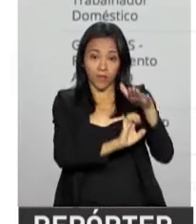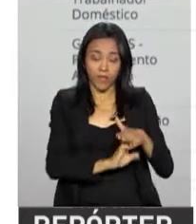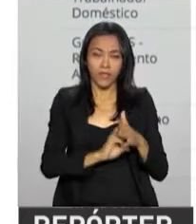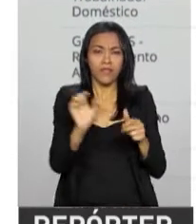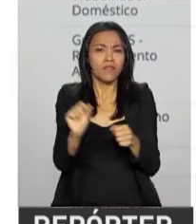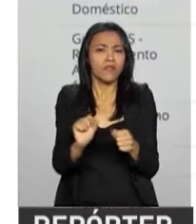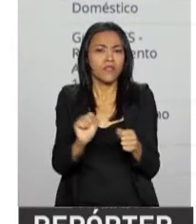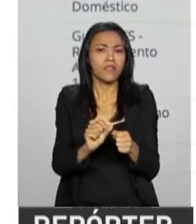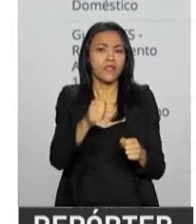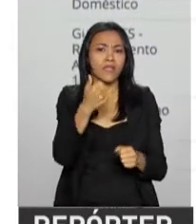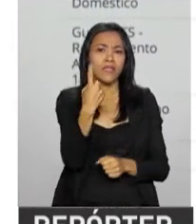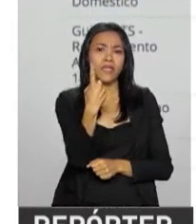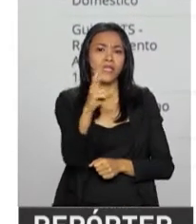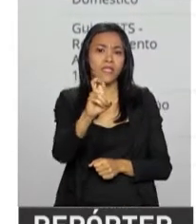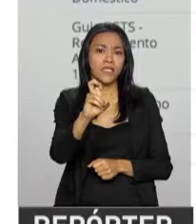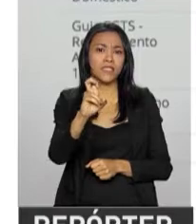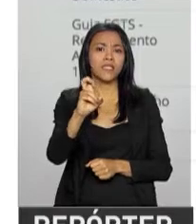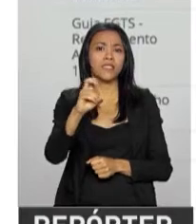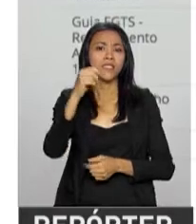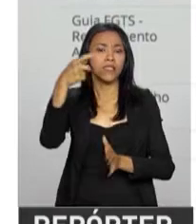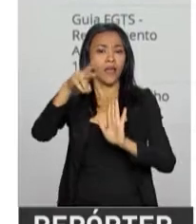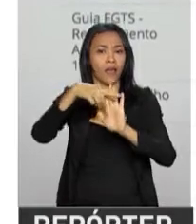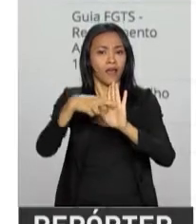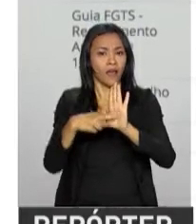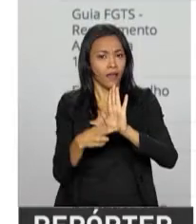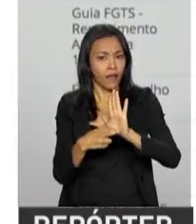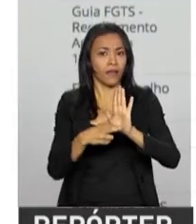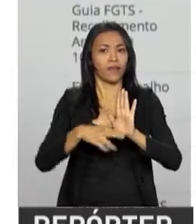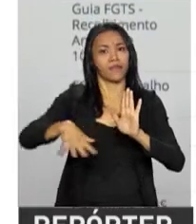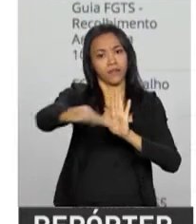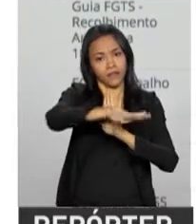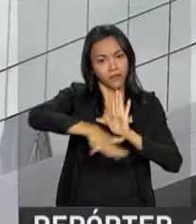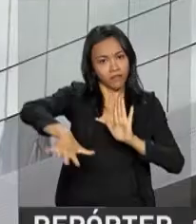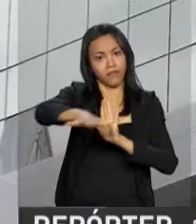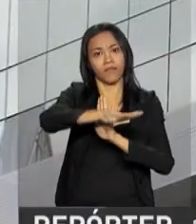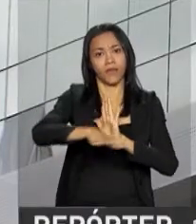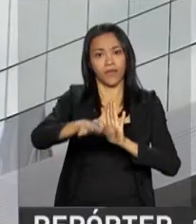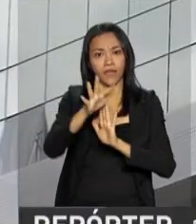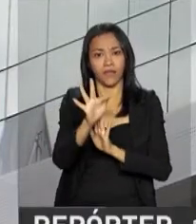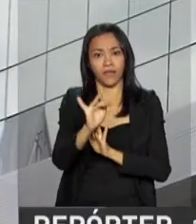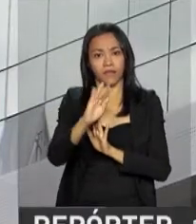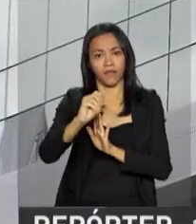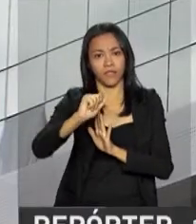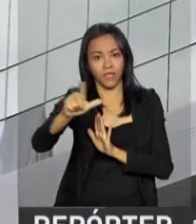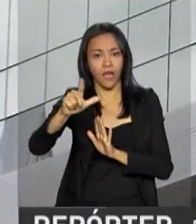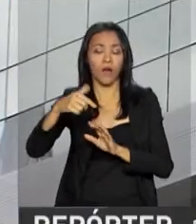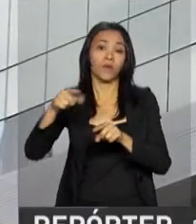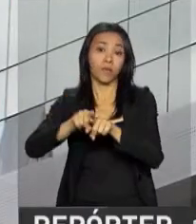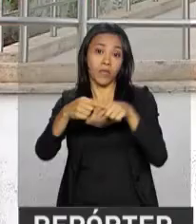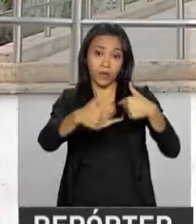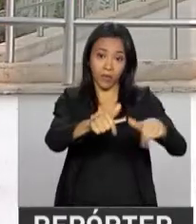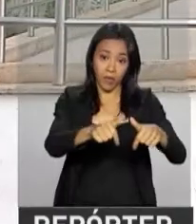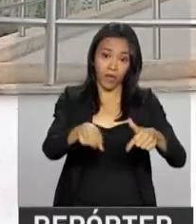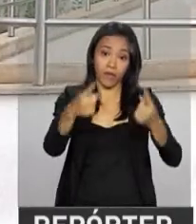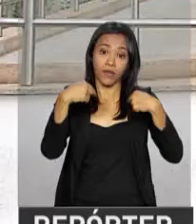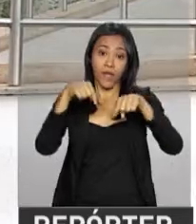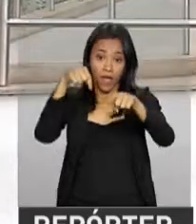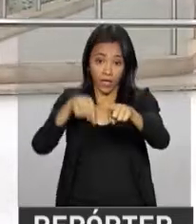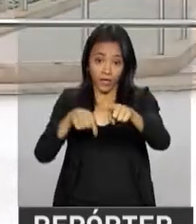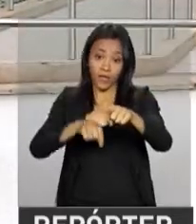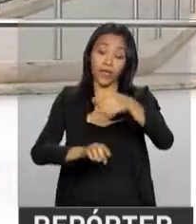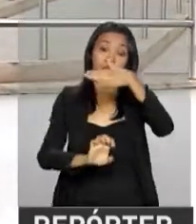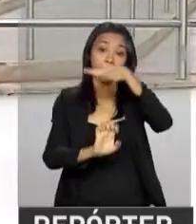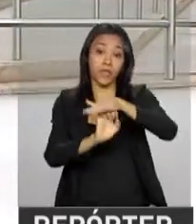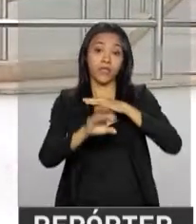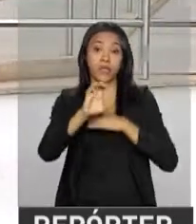15 obrigações fiscais previdenciárias e trabalhistas a empresa brasil de comunicação bbc tem cerca de